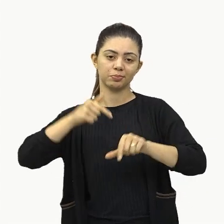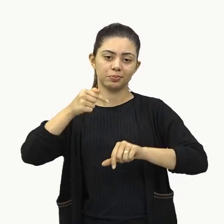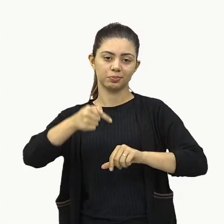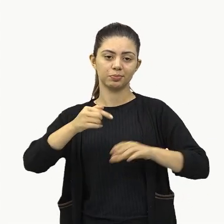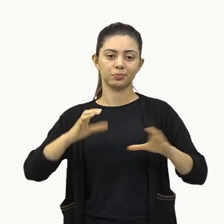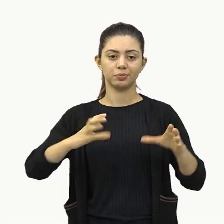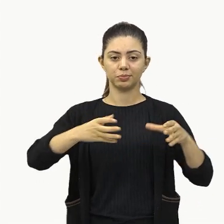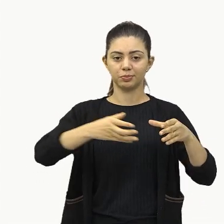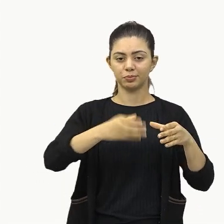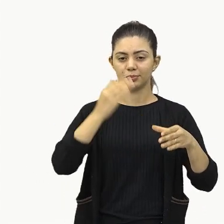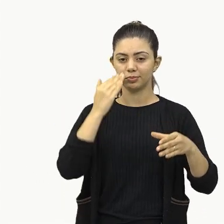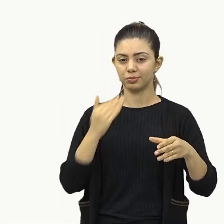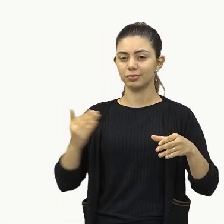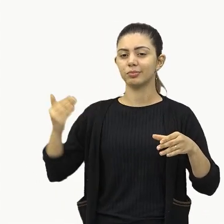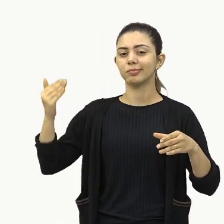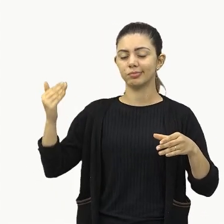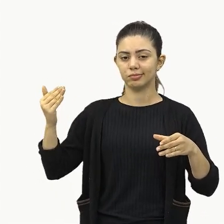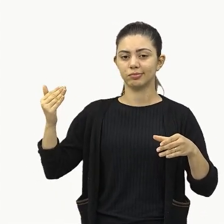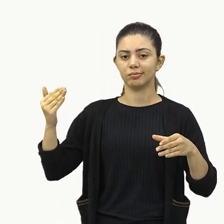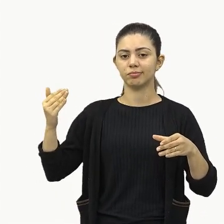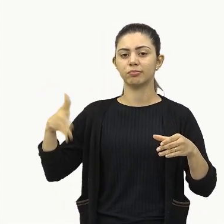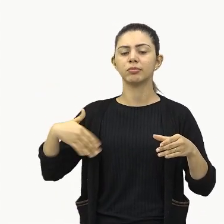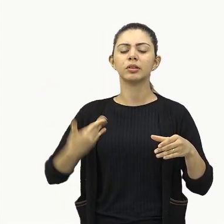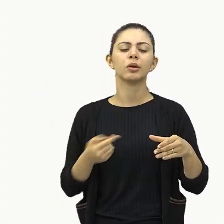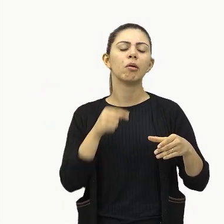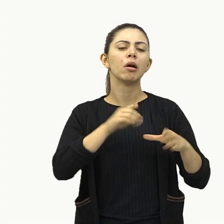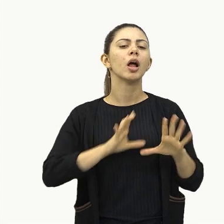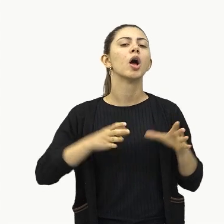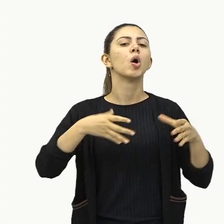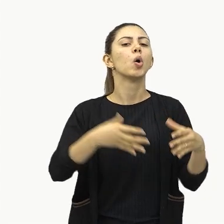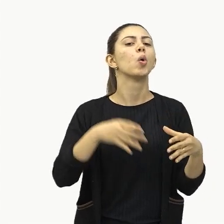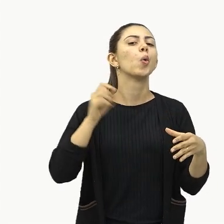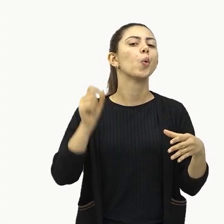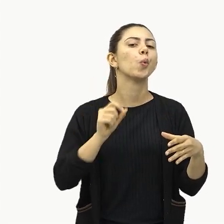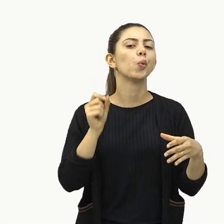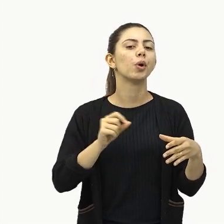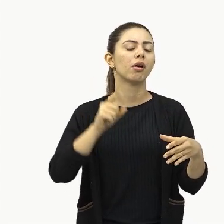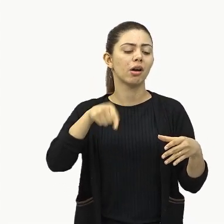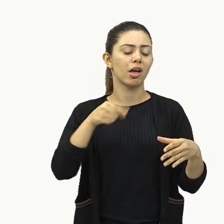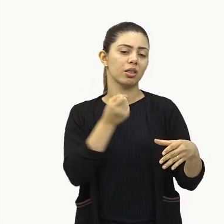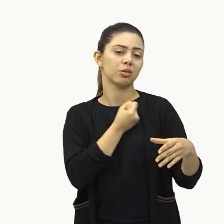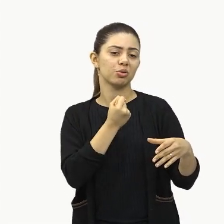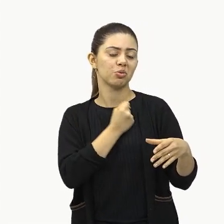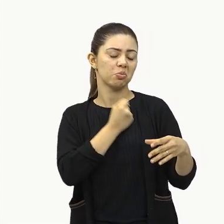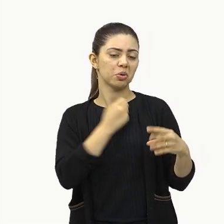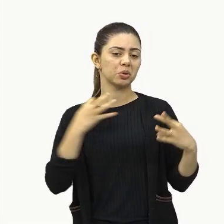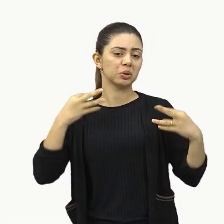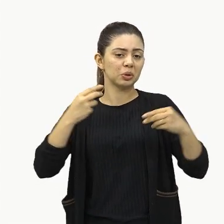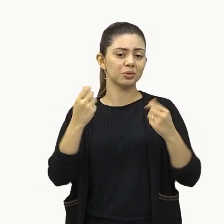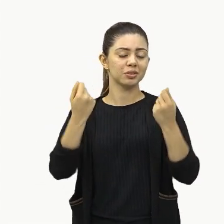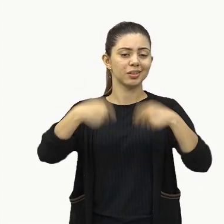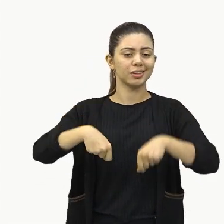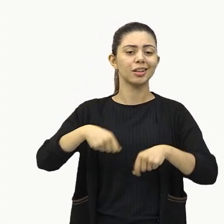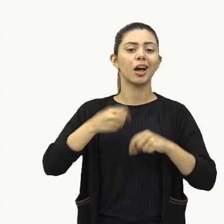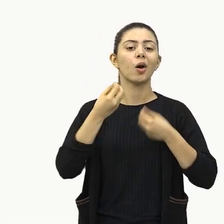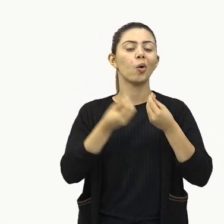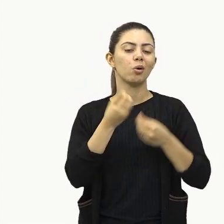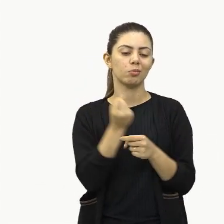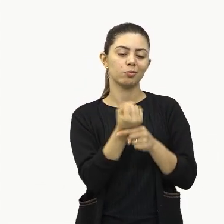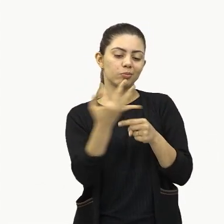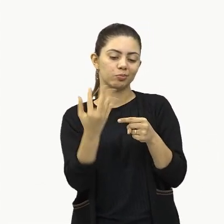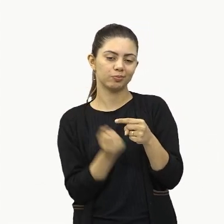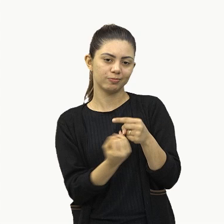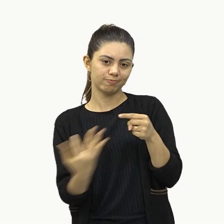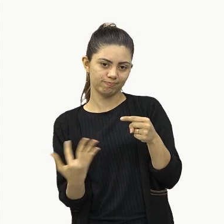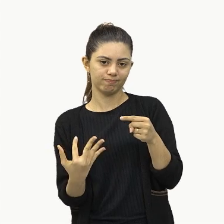Q, conforme você observa. E quem faz parte desse conjunto? Todos os números que podem ser escritos na forma